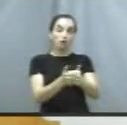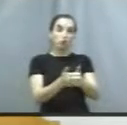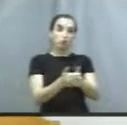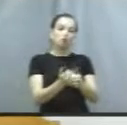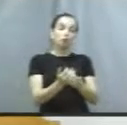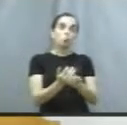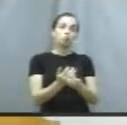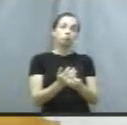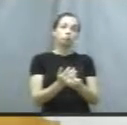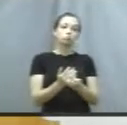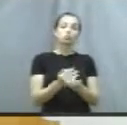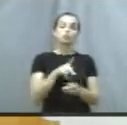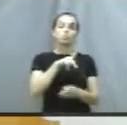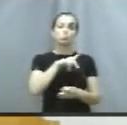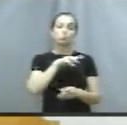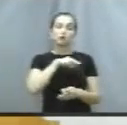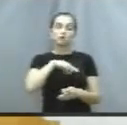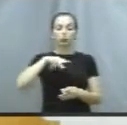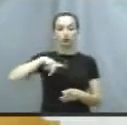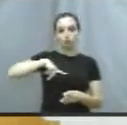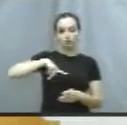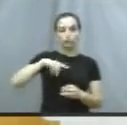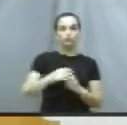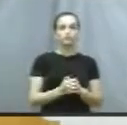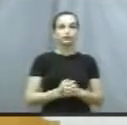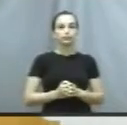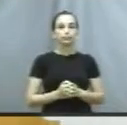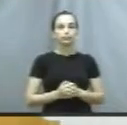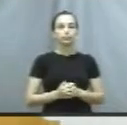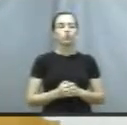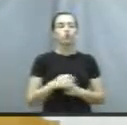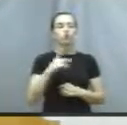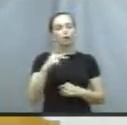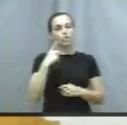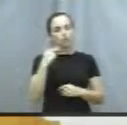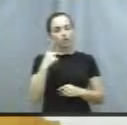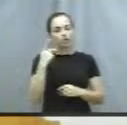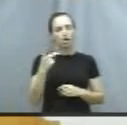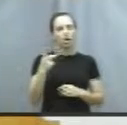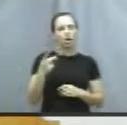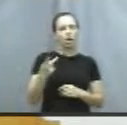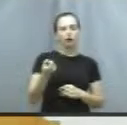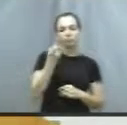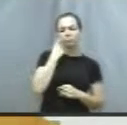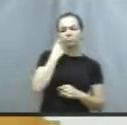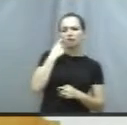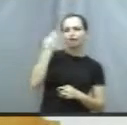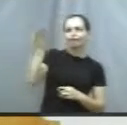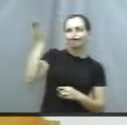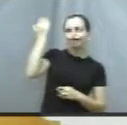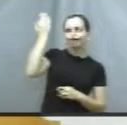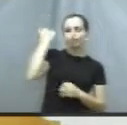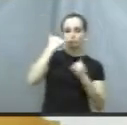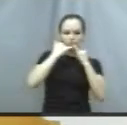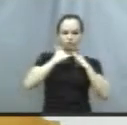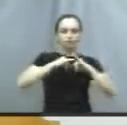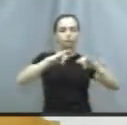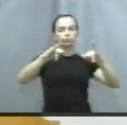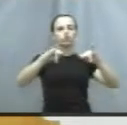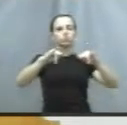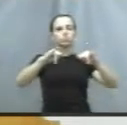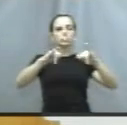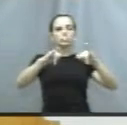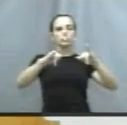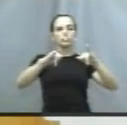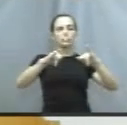da ação no Ministério Público. Dizer também, na sexta-feira passada, foi divulgada